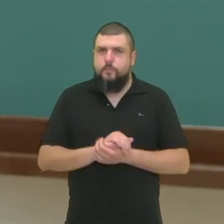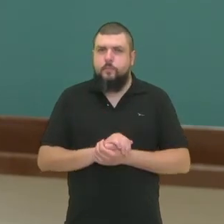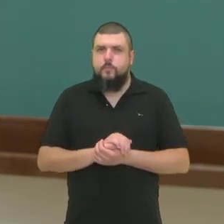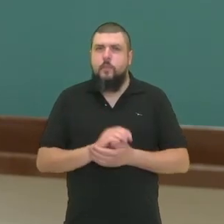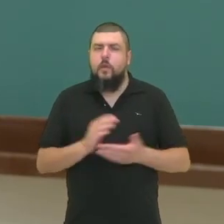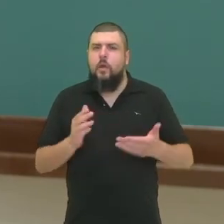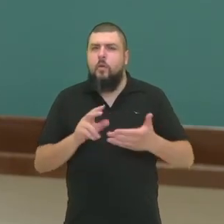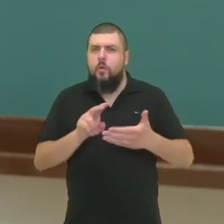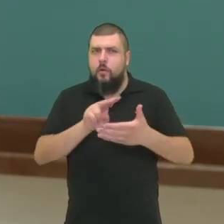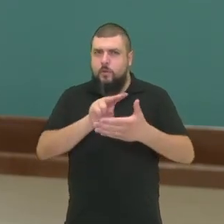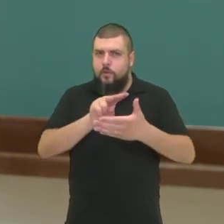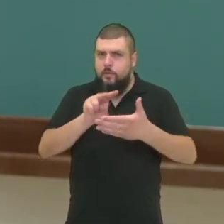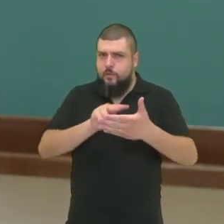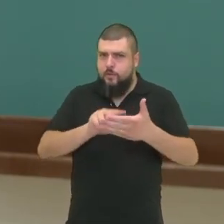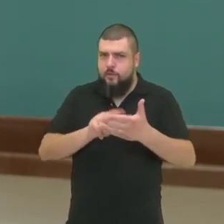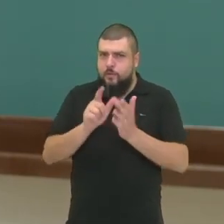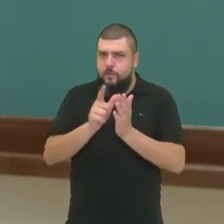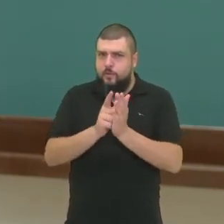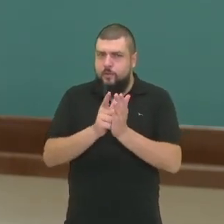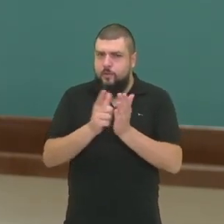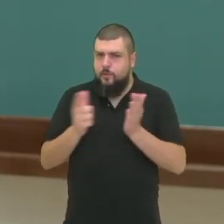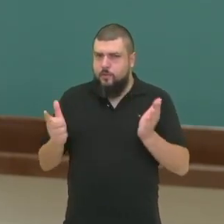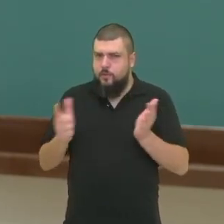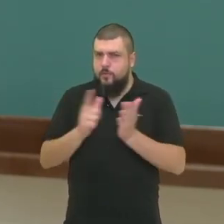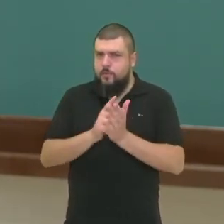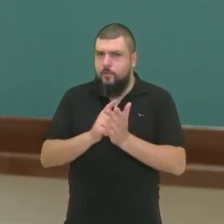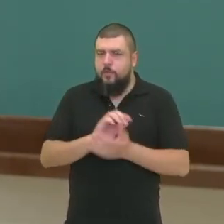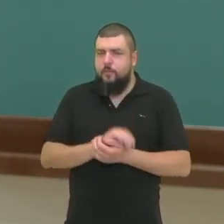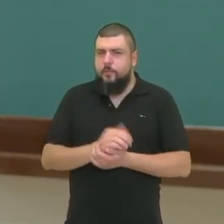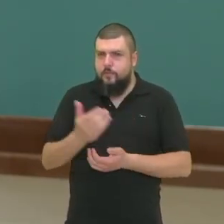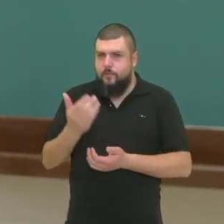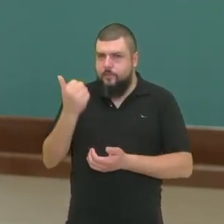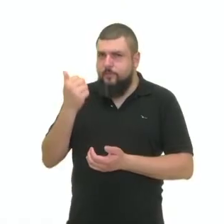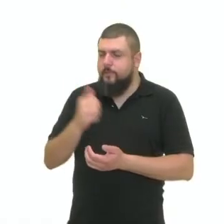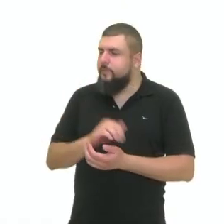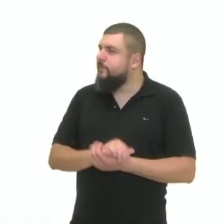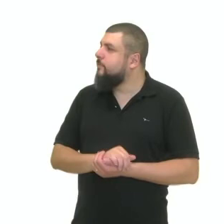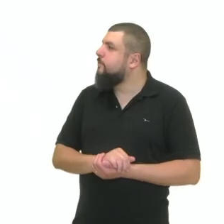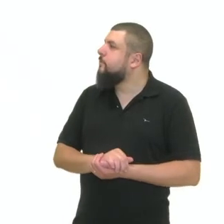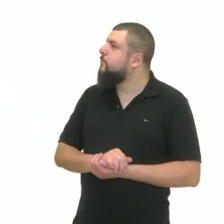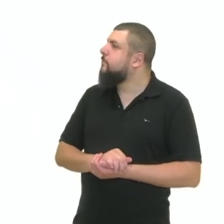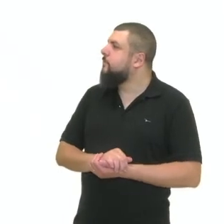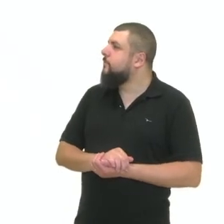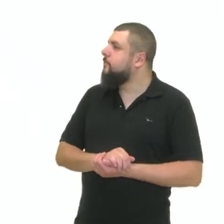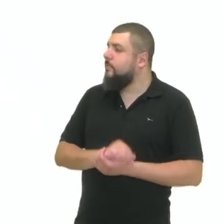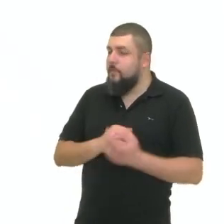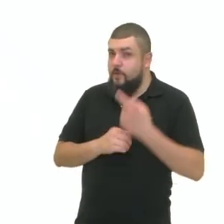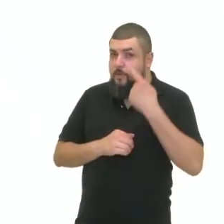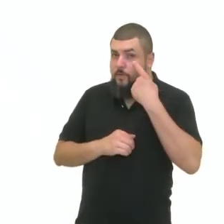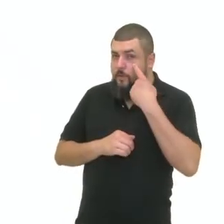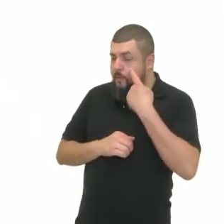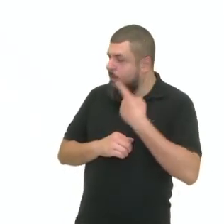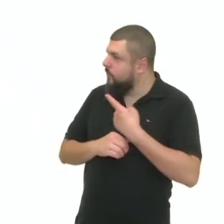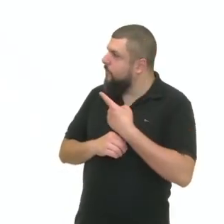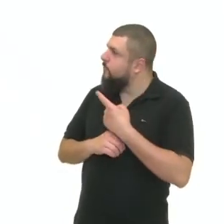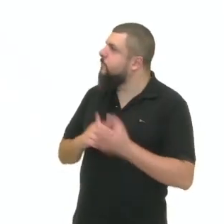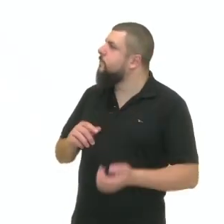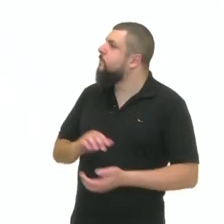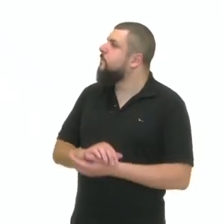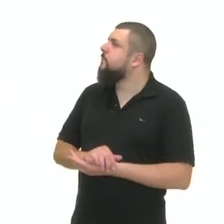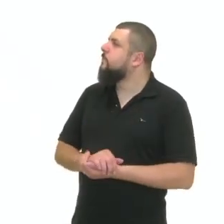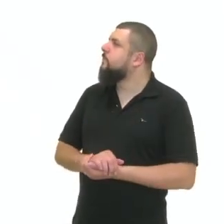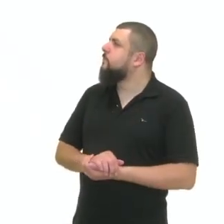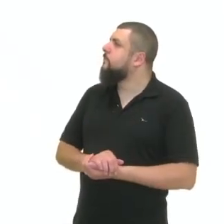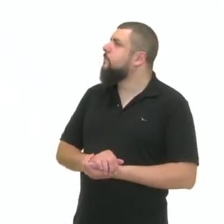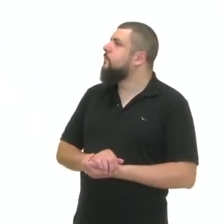esse trecho de reportagem. Preparado? Então vamos lá. No G1, a reportagem